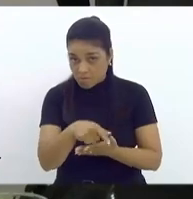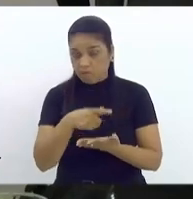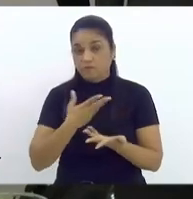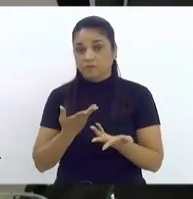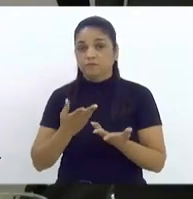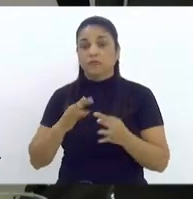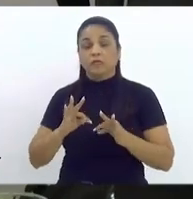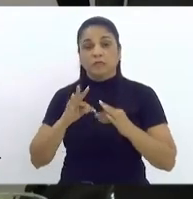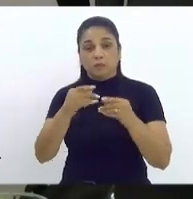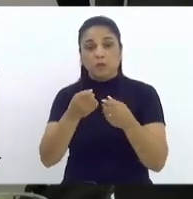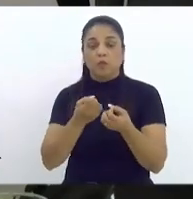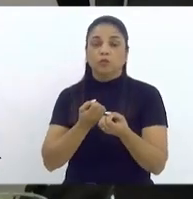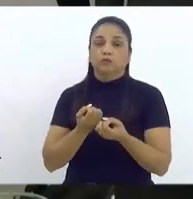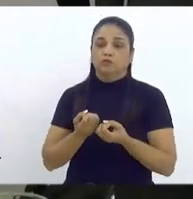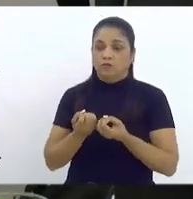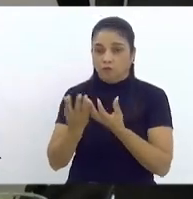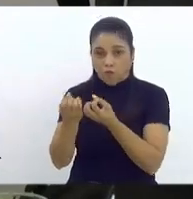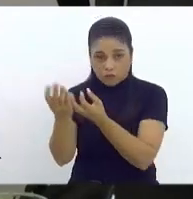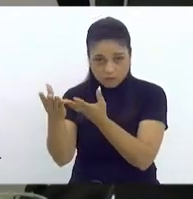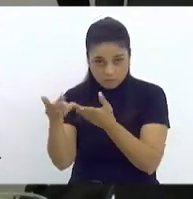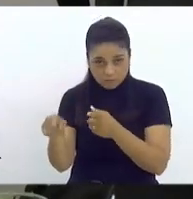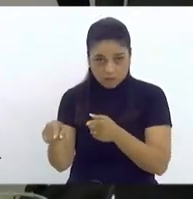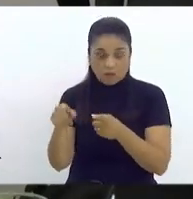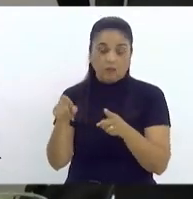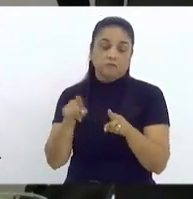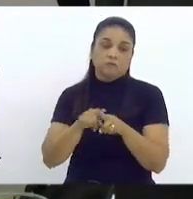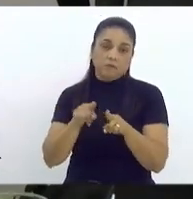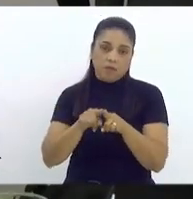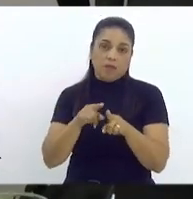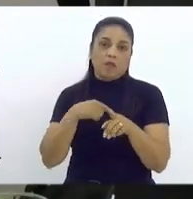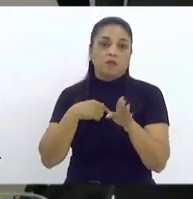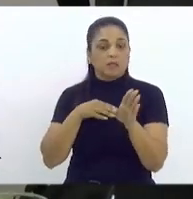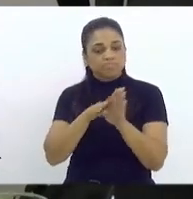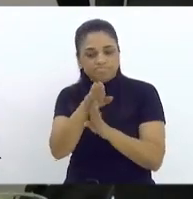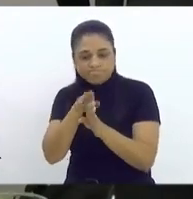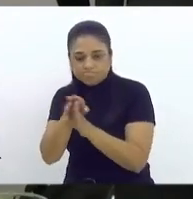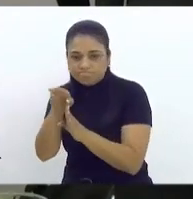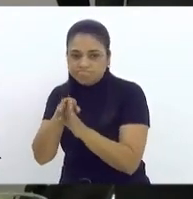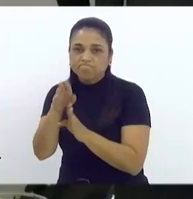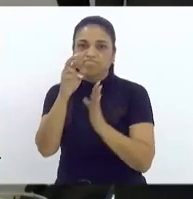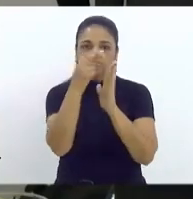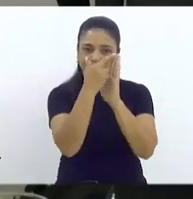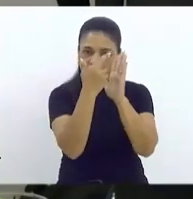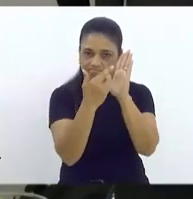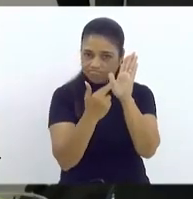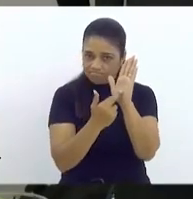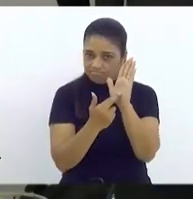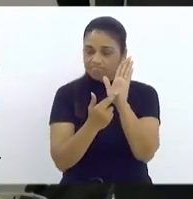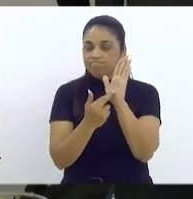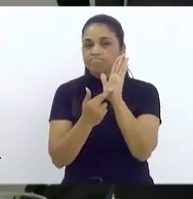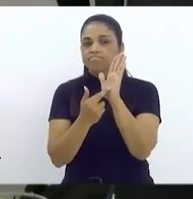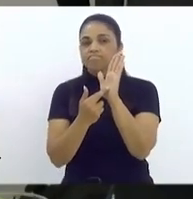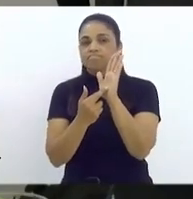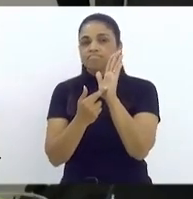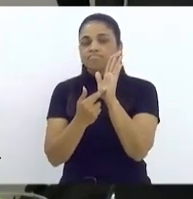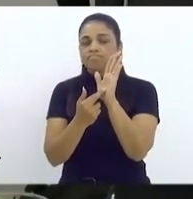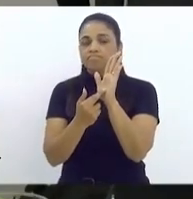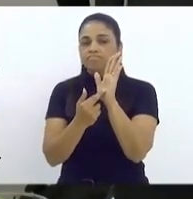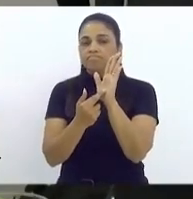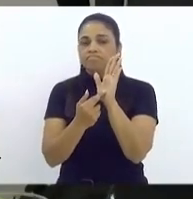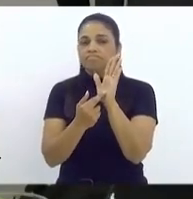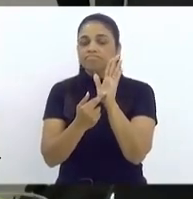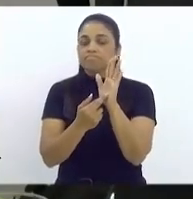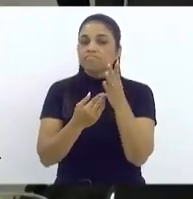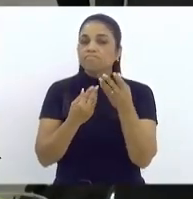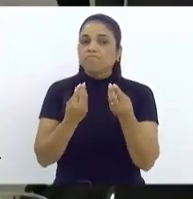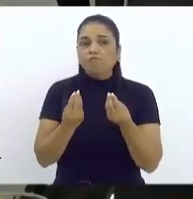de fornecimento. E tem diversas instruções normativas que vão sendo